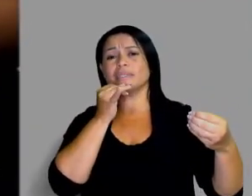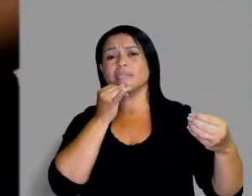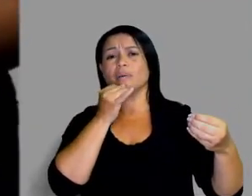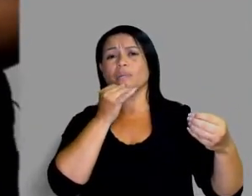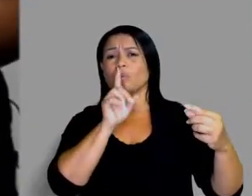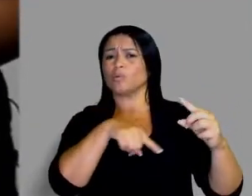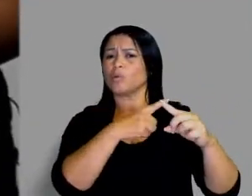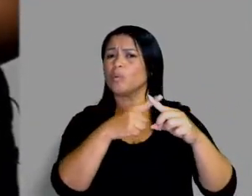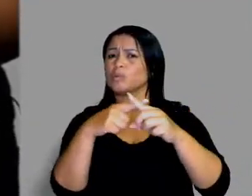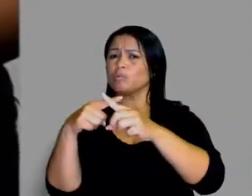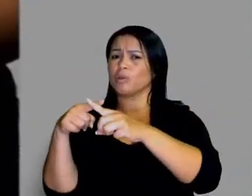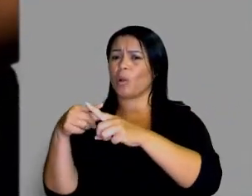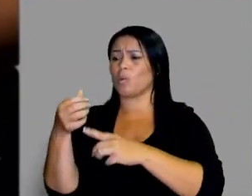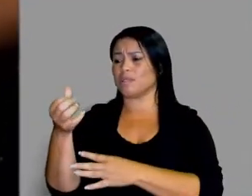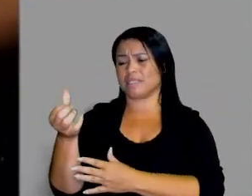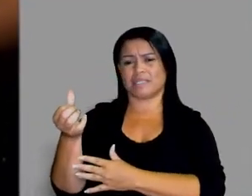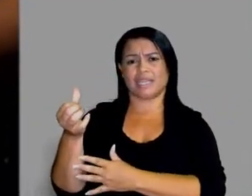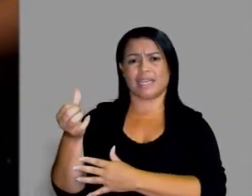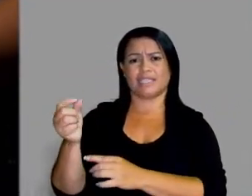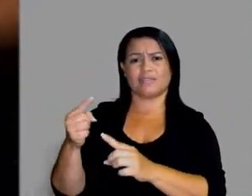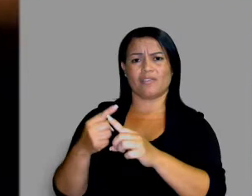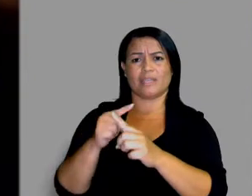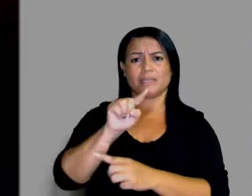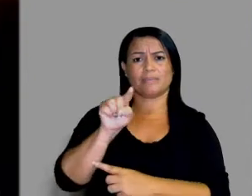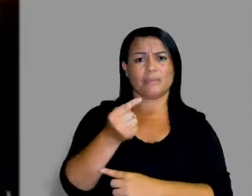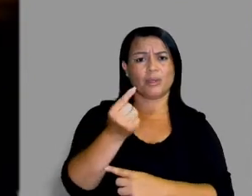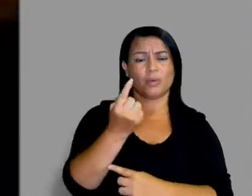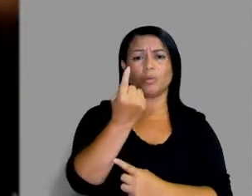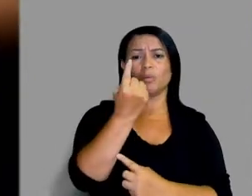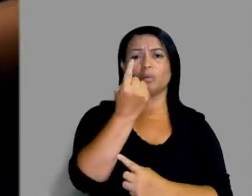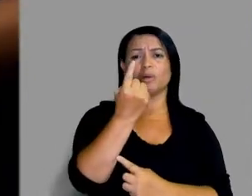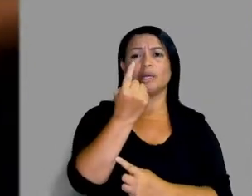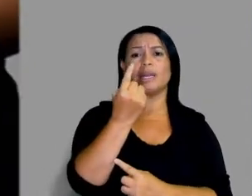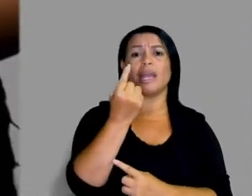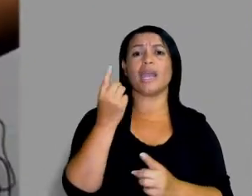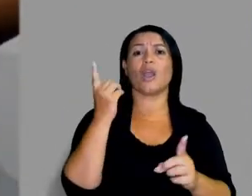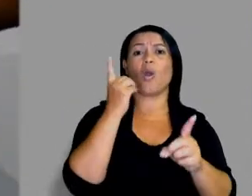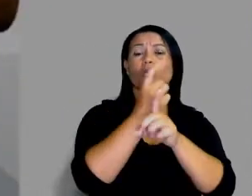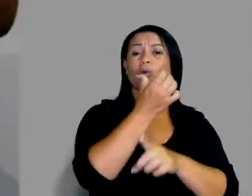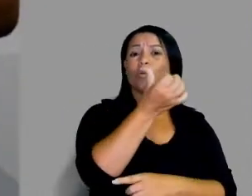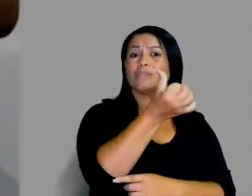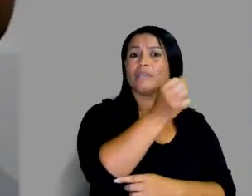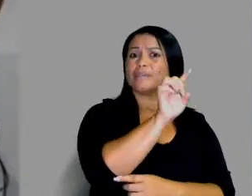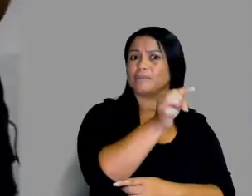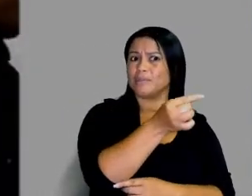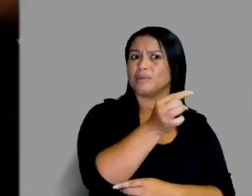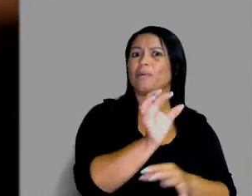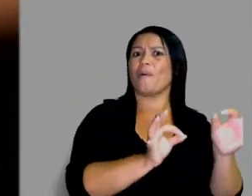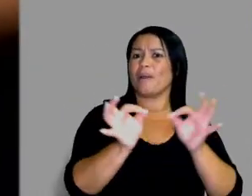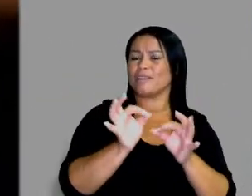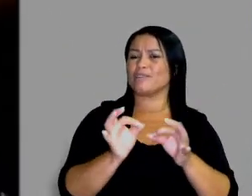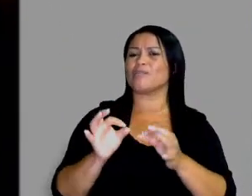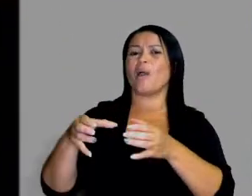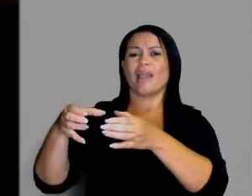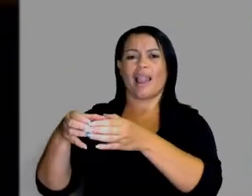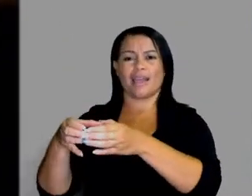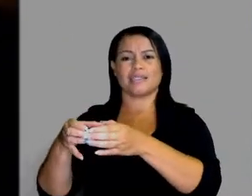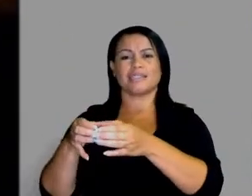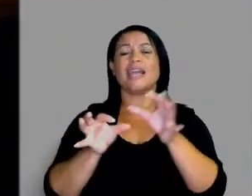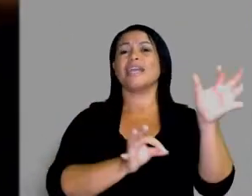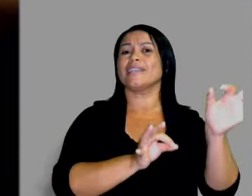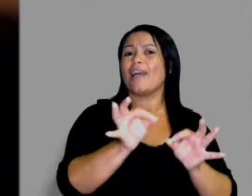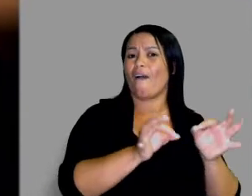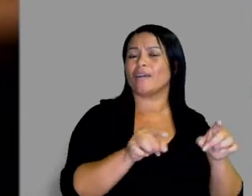a gente não multiplicou o 6 vezes 1.000 e localizou ele em que classe ele estava, em que ordem também ele